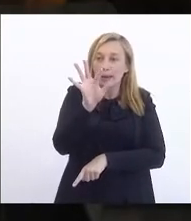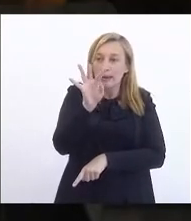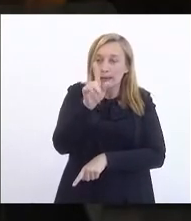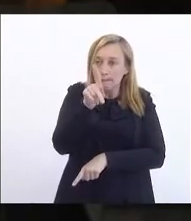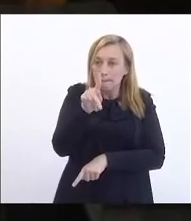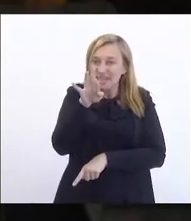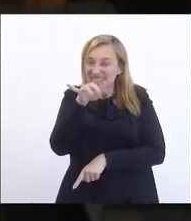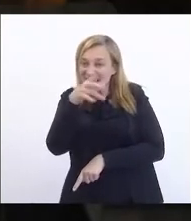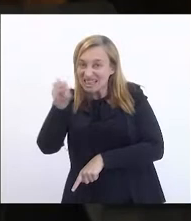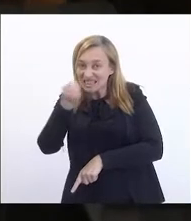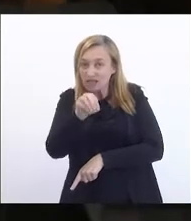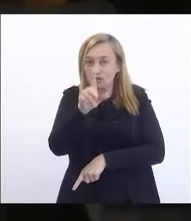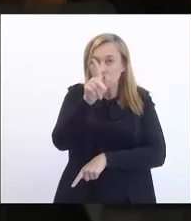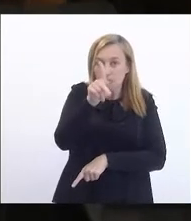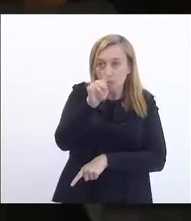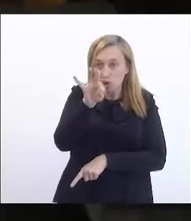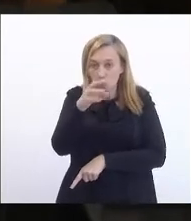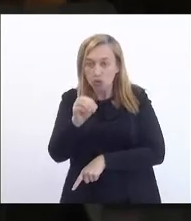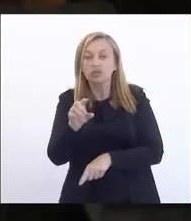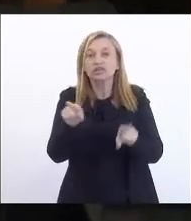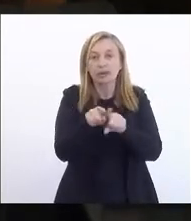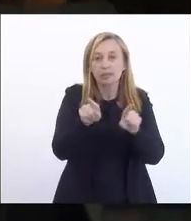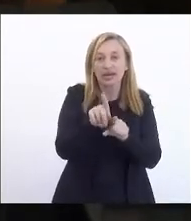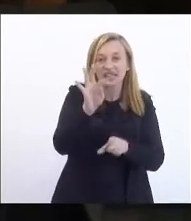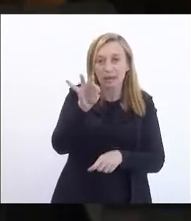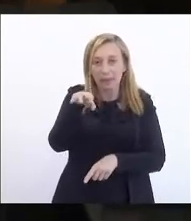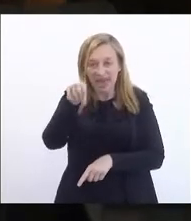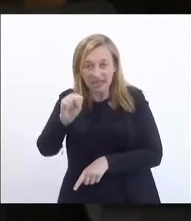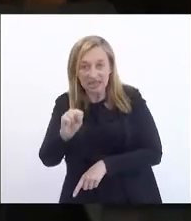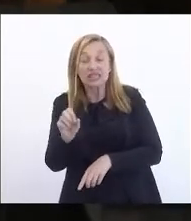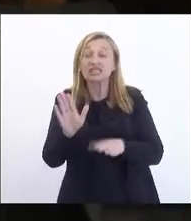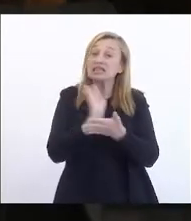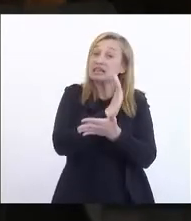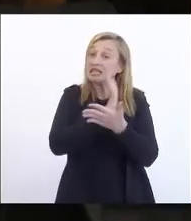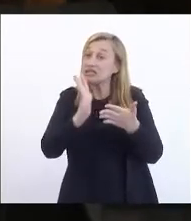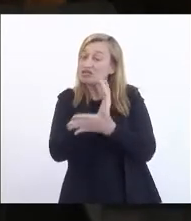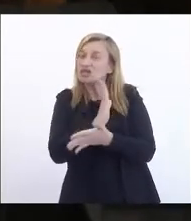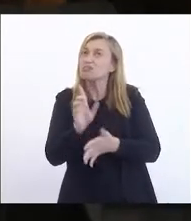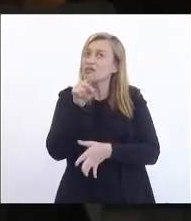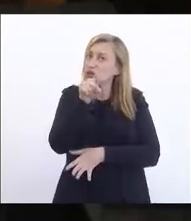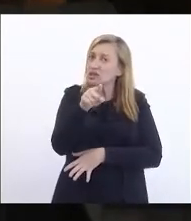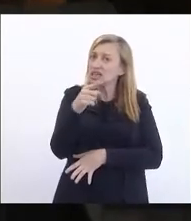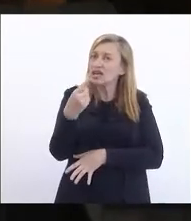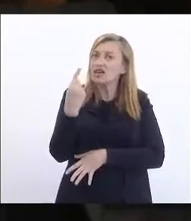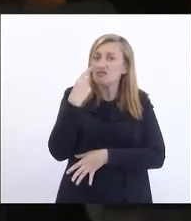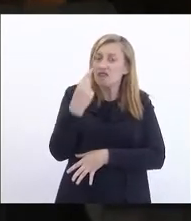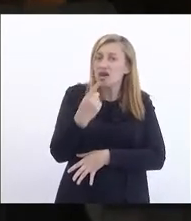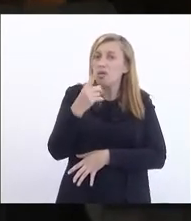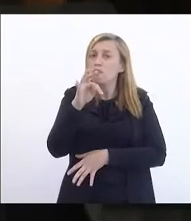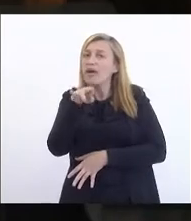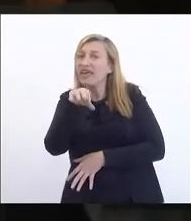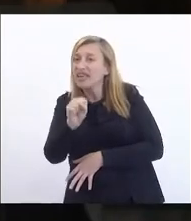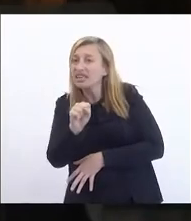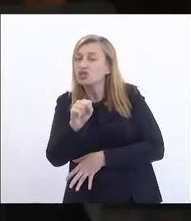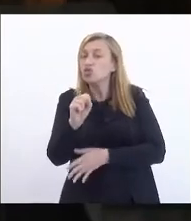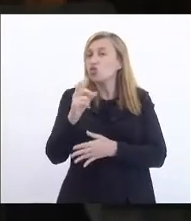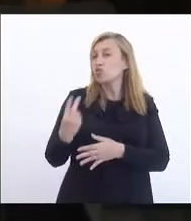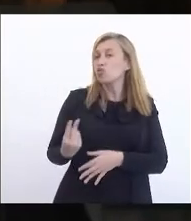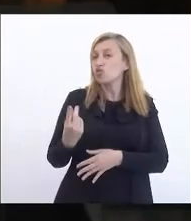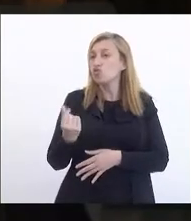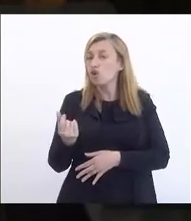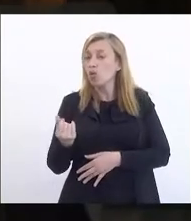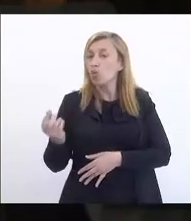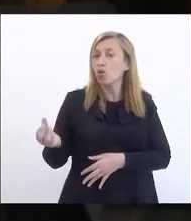e depreciação de bens. Que, muitas vezes, para você depreciar um bem, o valor máximo